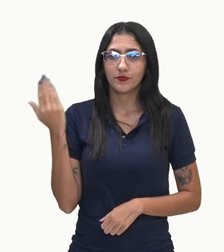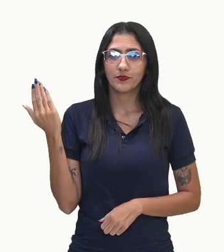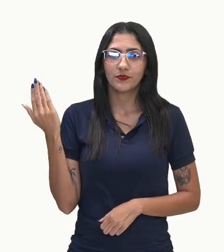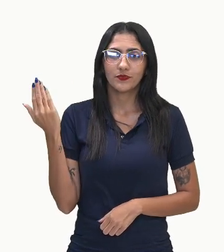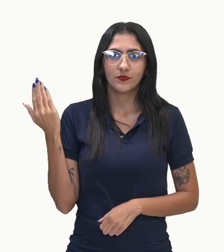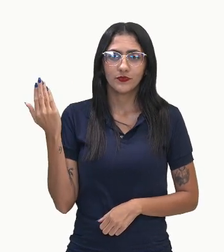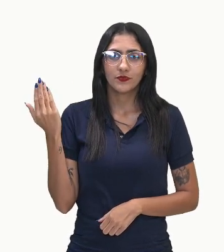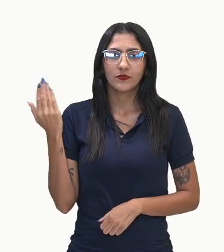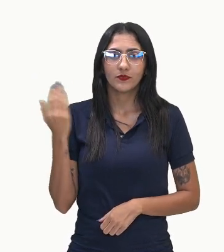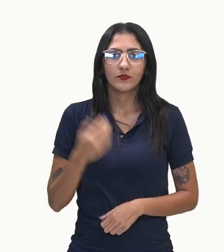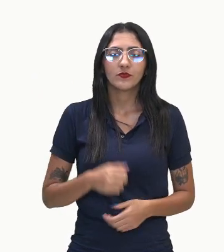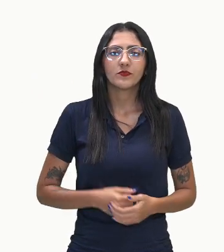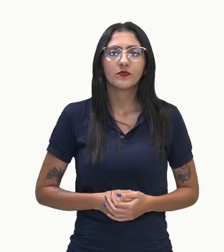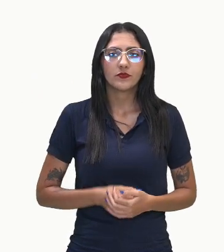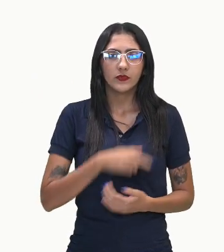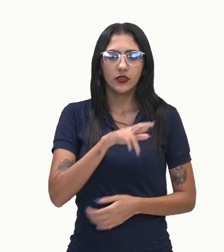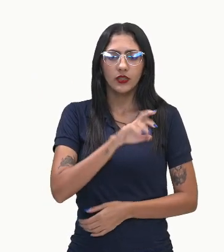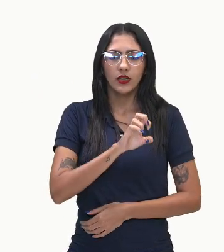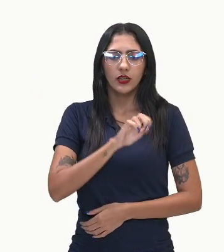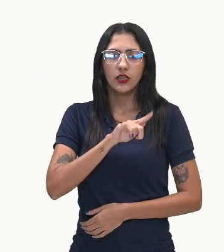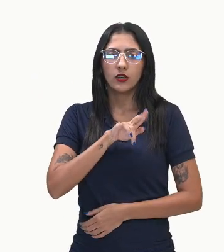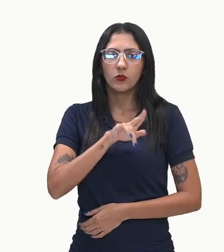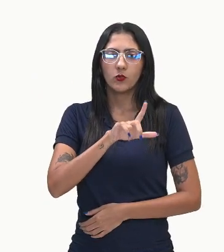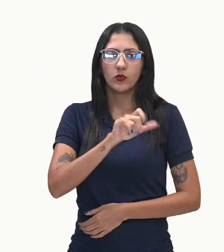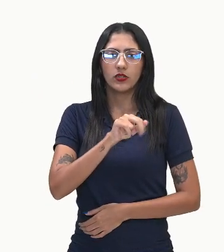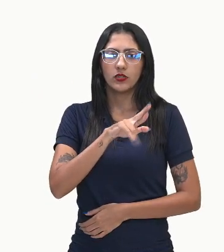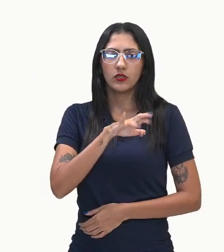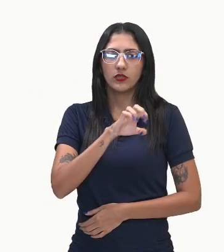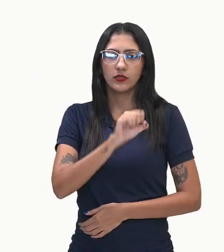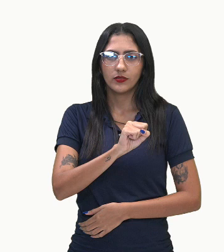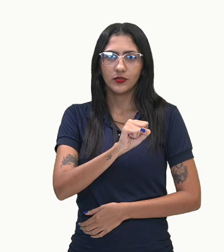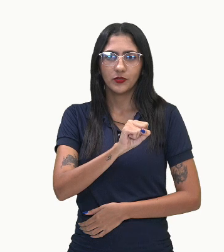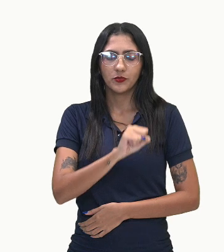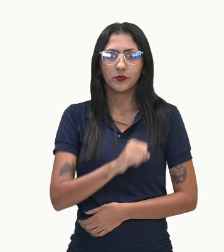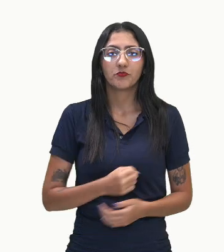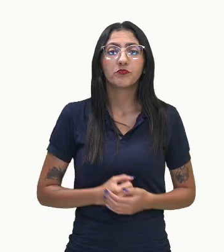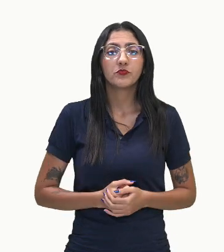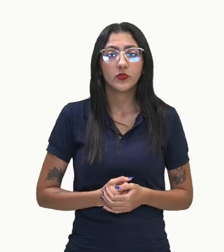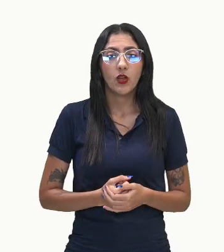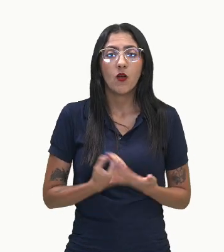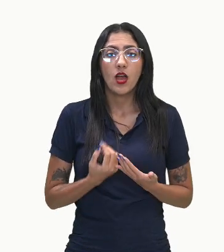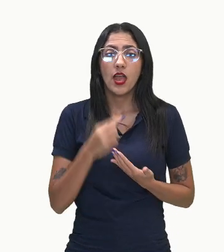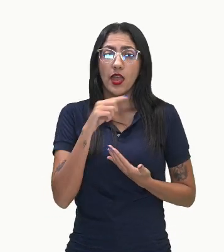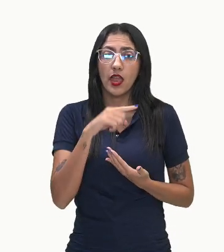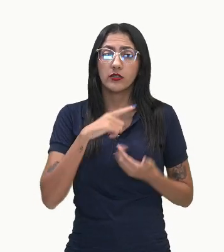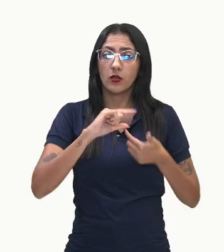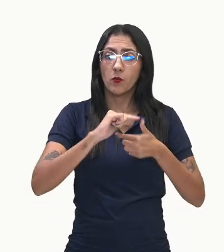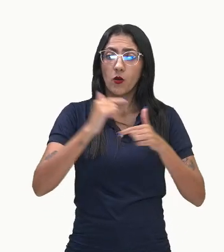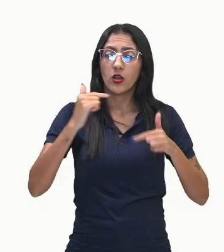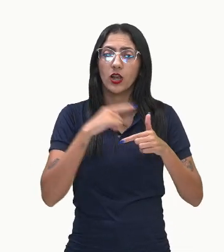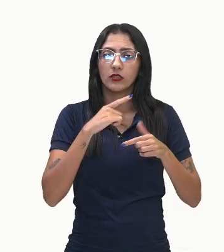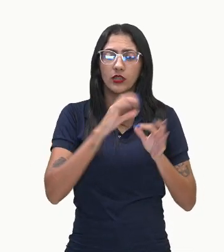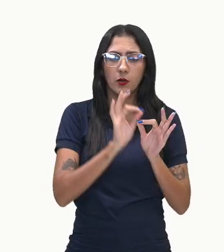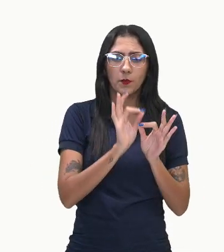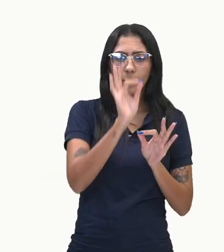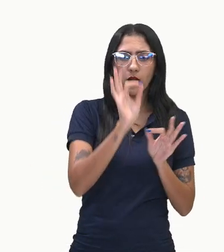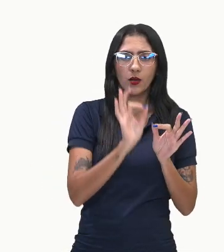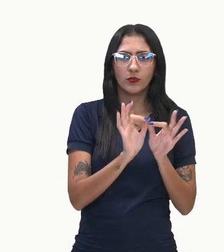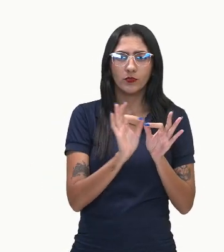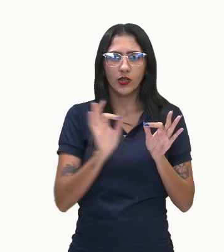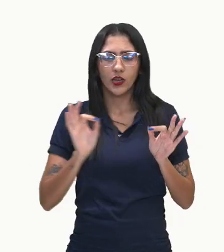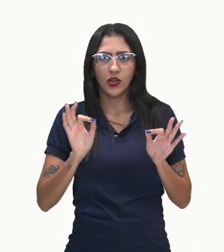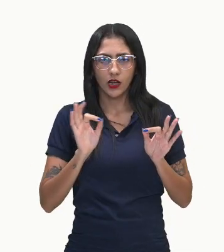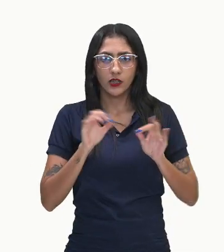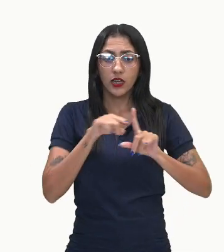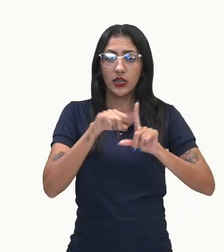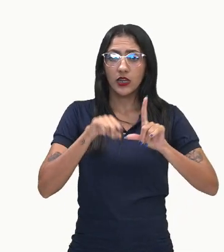Então, polígonos regulares são polígonos que possuem as medidas de seus lados e